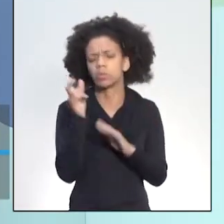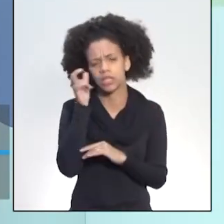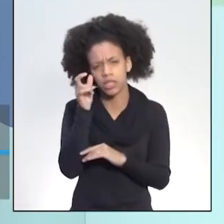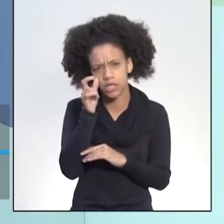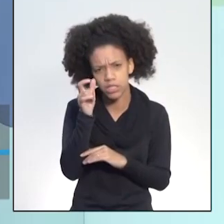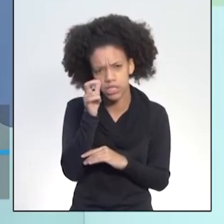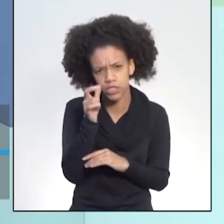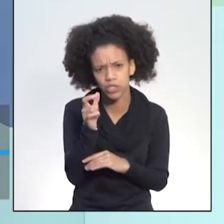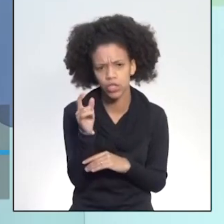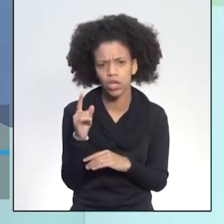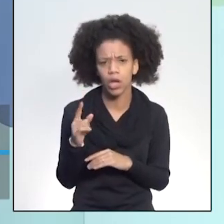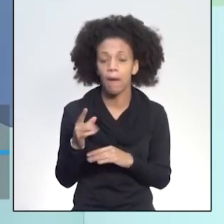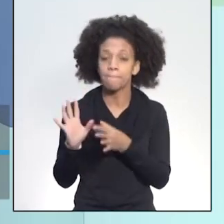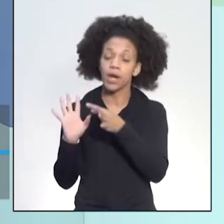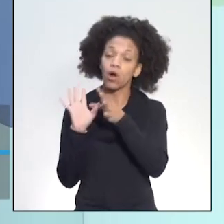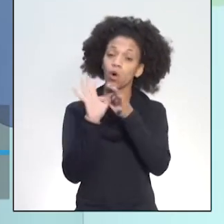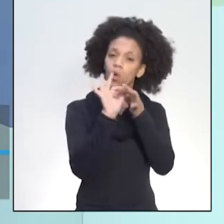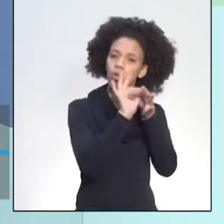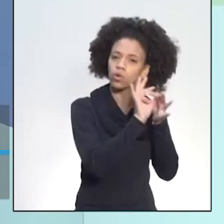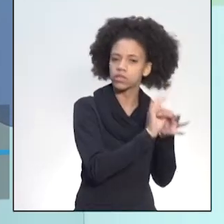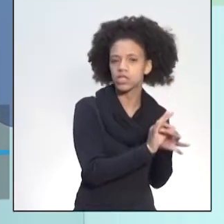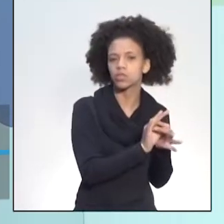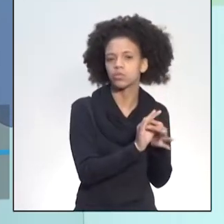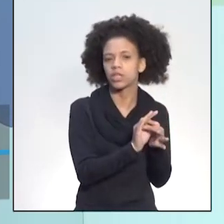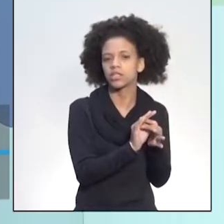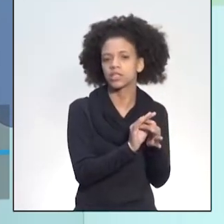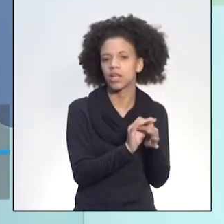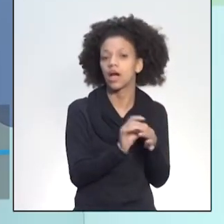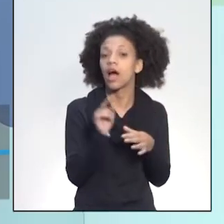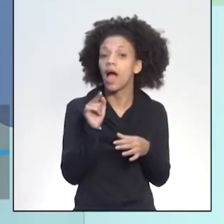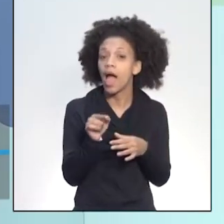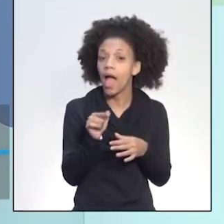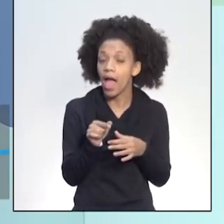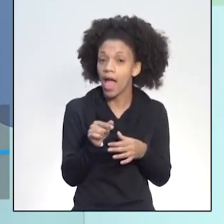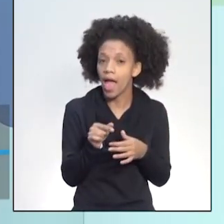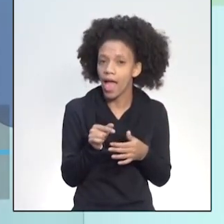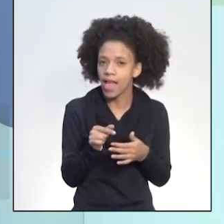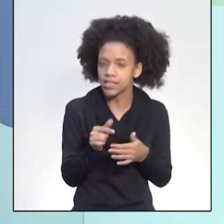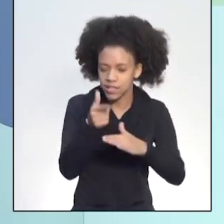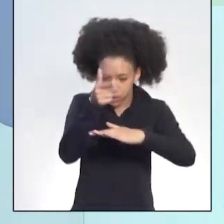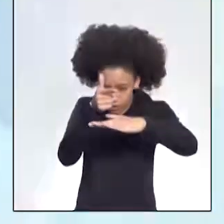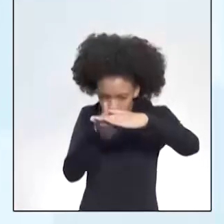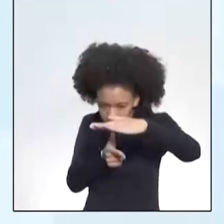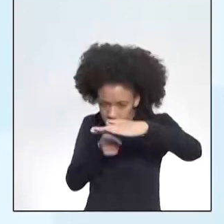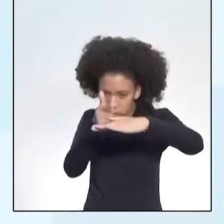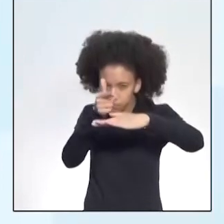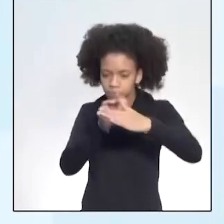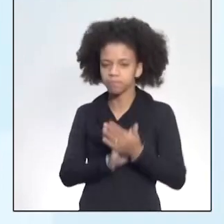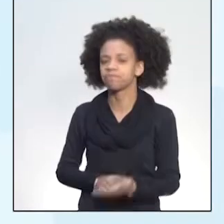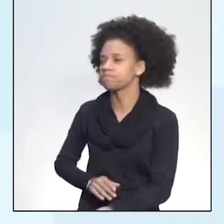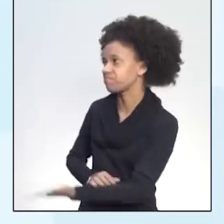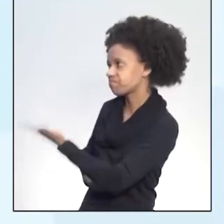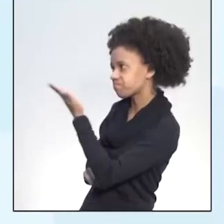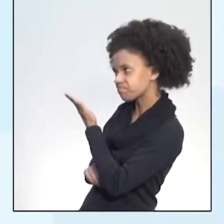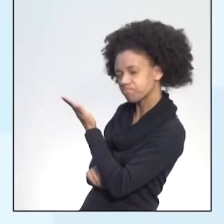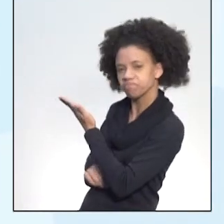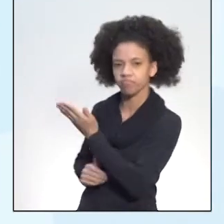interessante para nós contextualizarmos essa parte das trincheiras da guerra. Na tela o